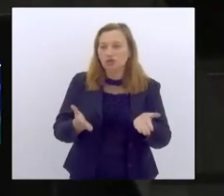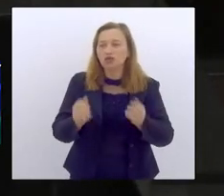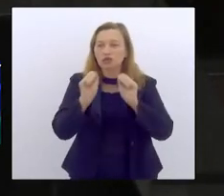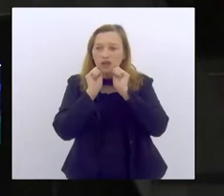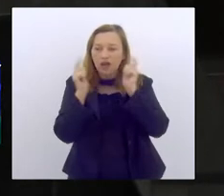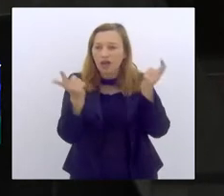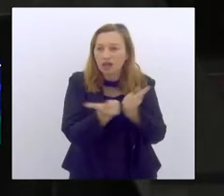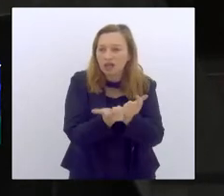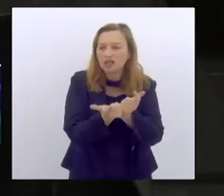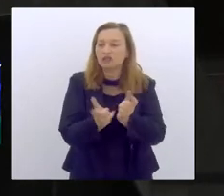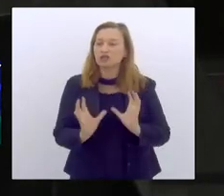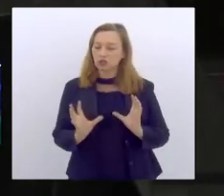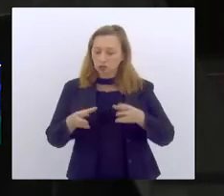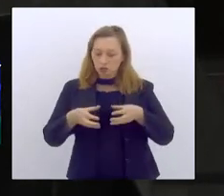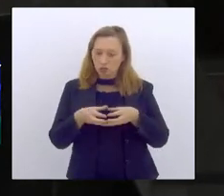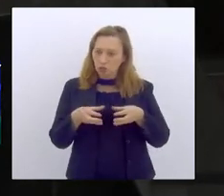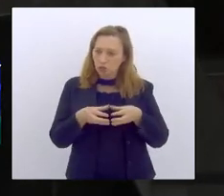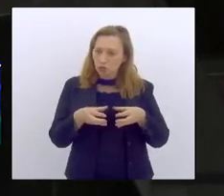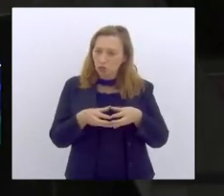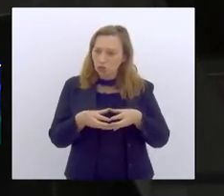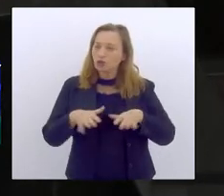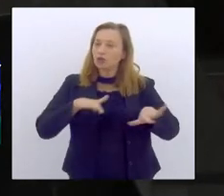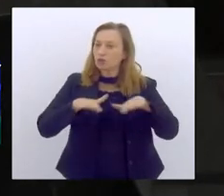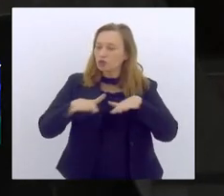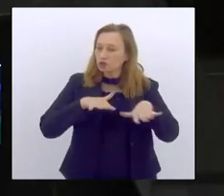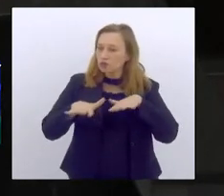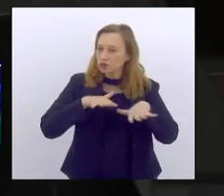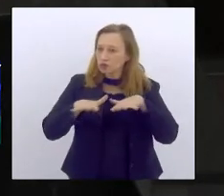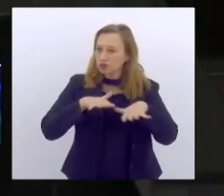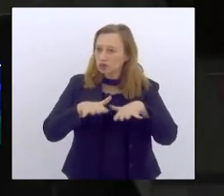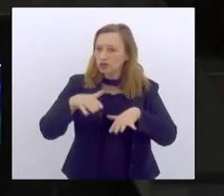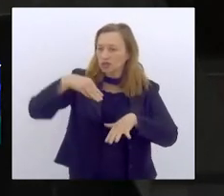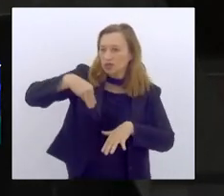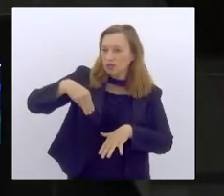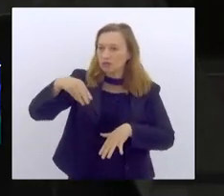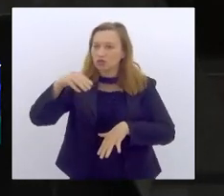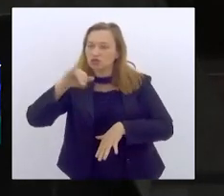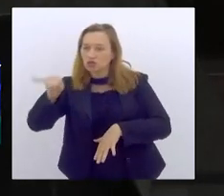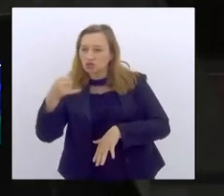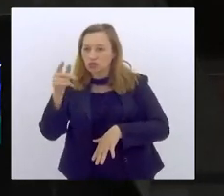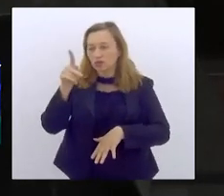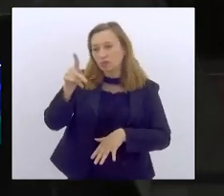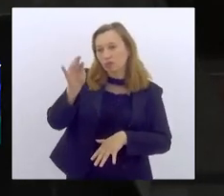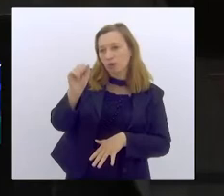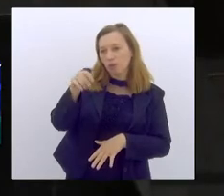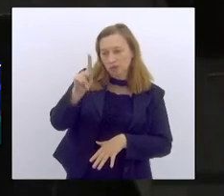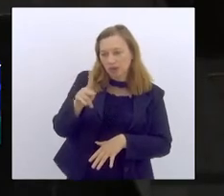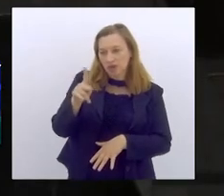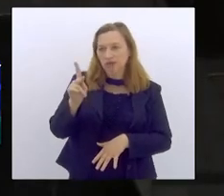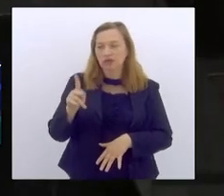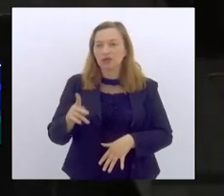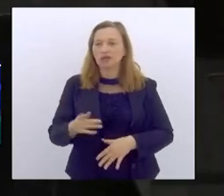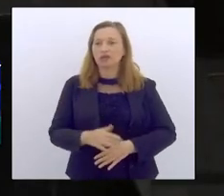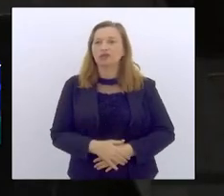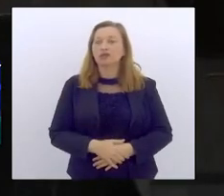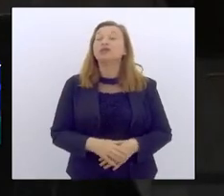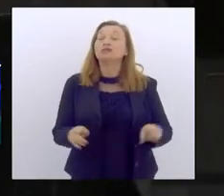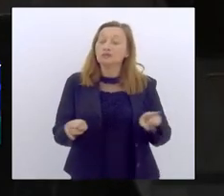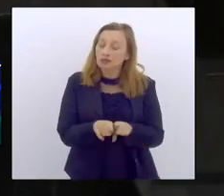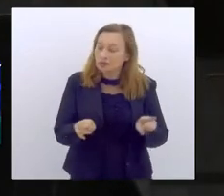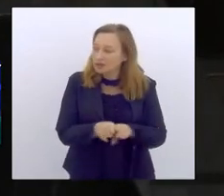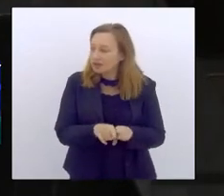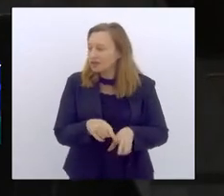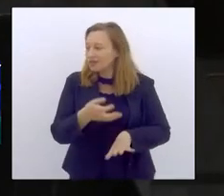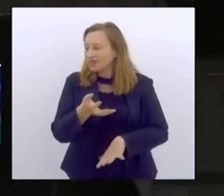Assembleia Legislativa esse coletivo o em movimento MJ MJ pop querida queria